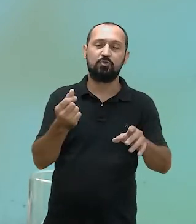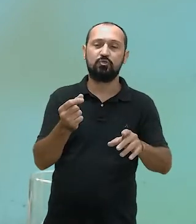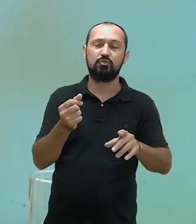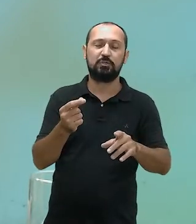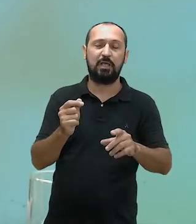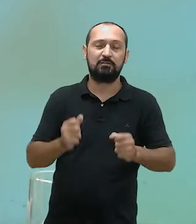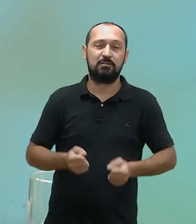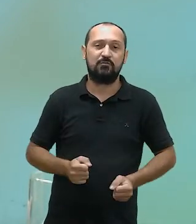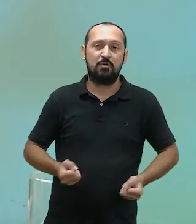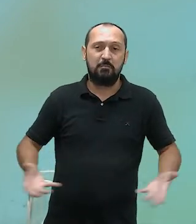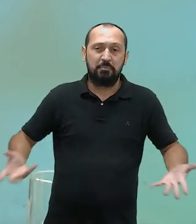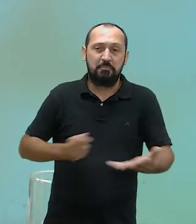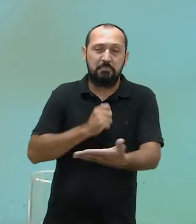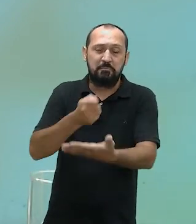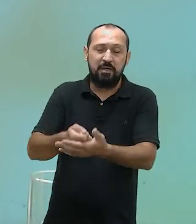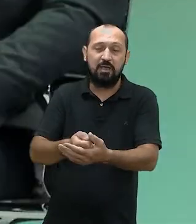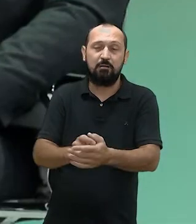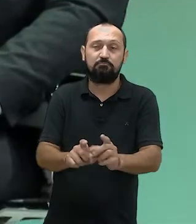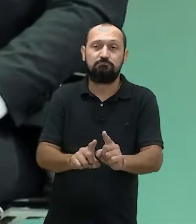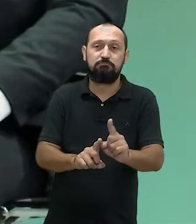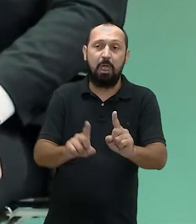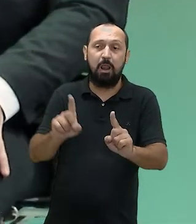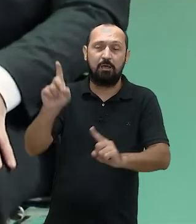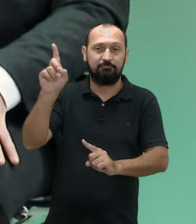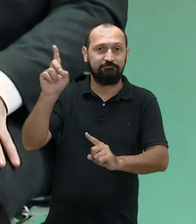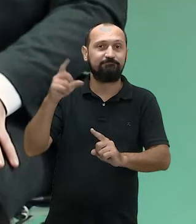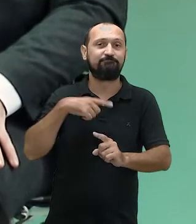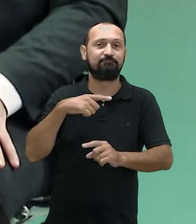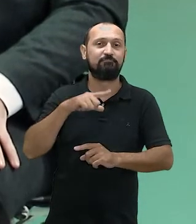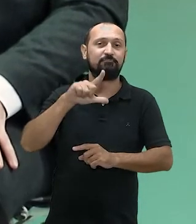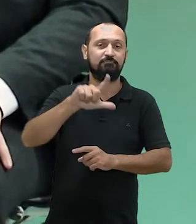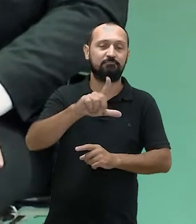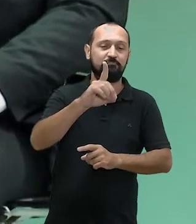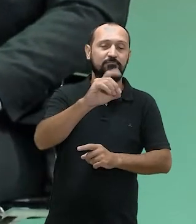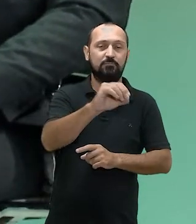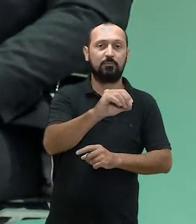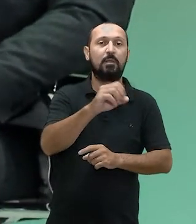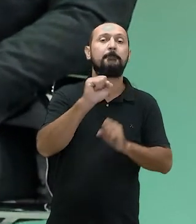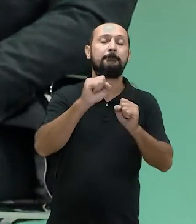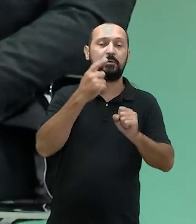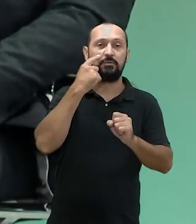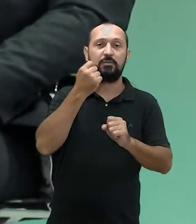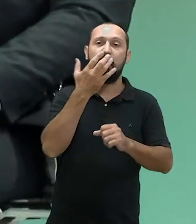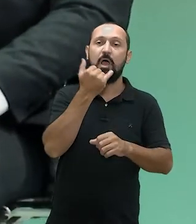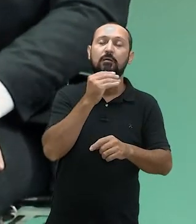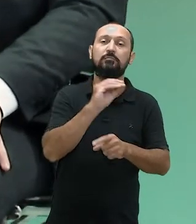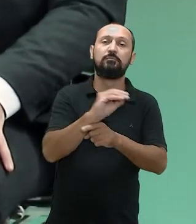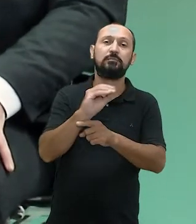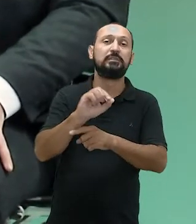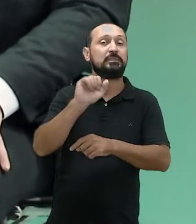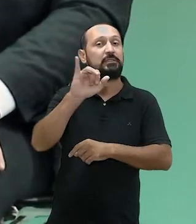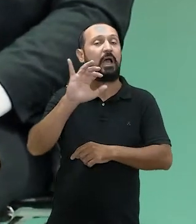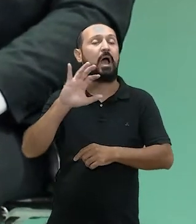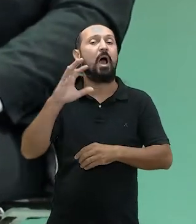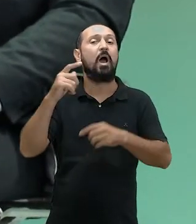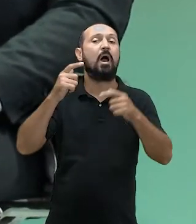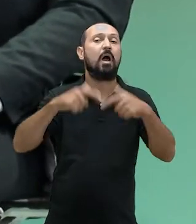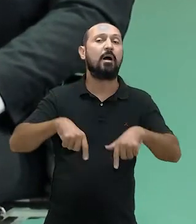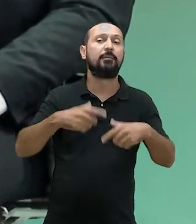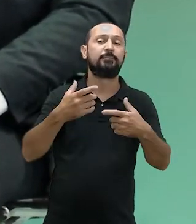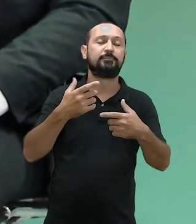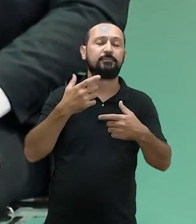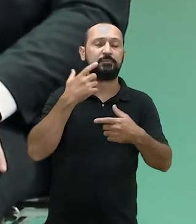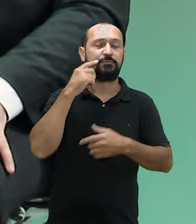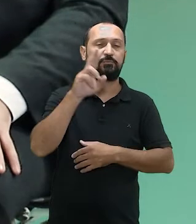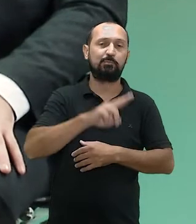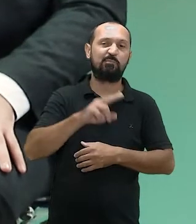foram aumentados mais em saúde, né? Inclusive, a LDO, por exemplo, ela deve prever a limitação de empenho, caso